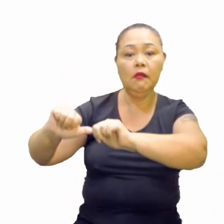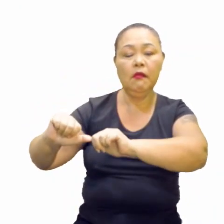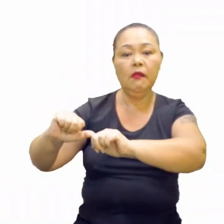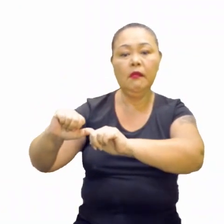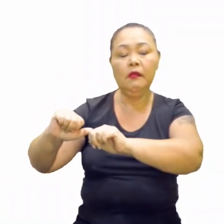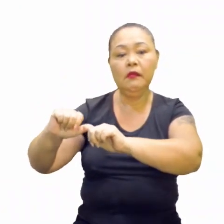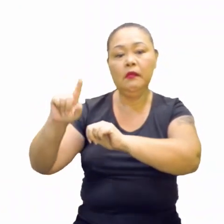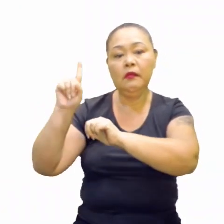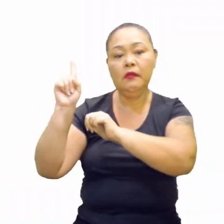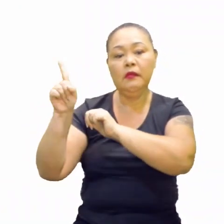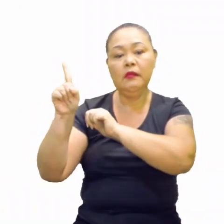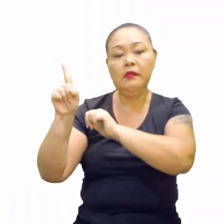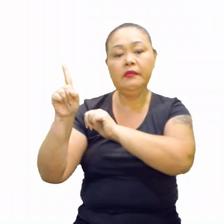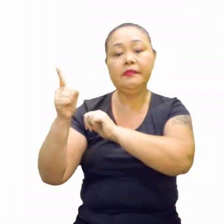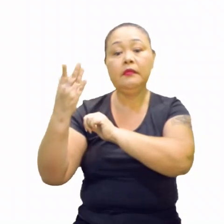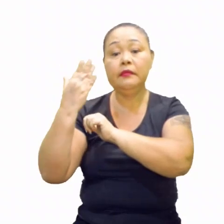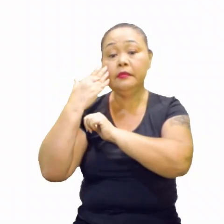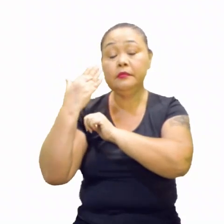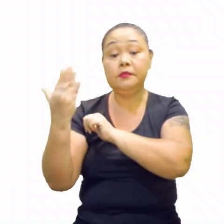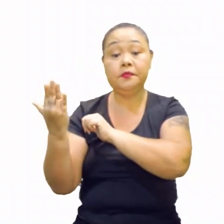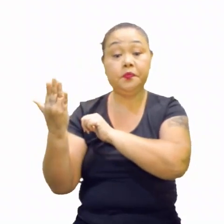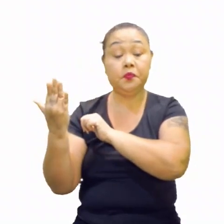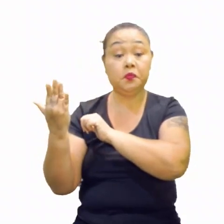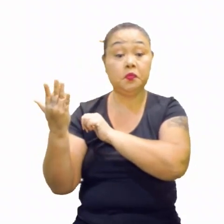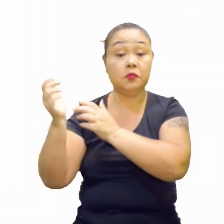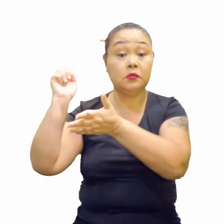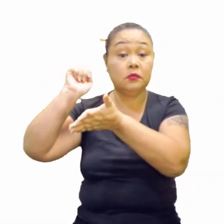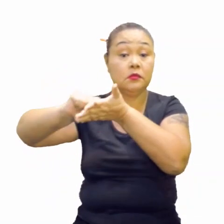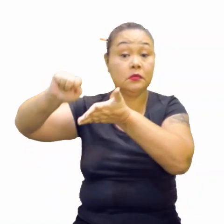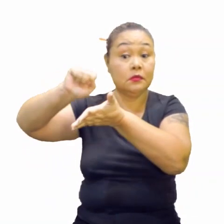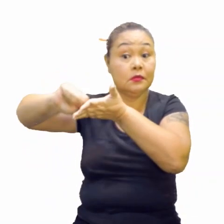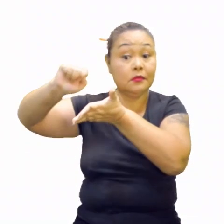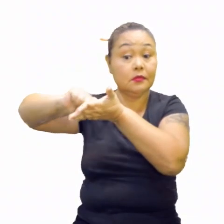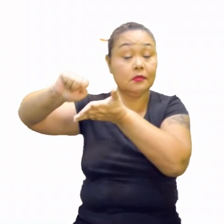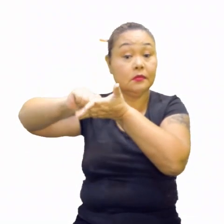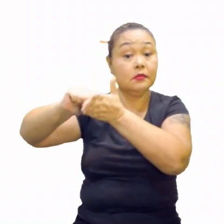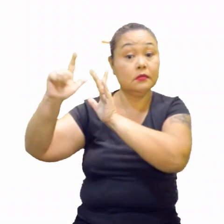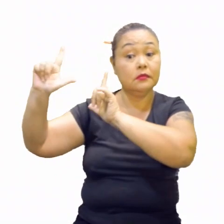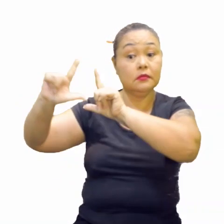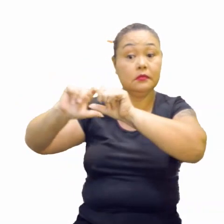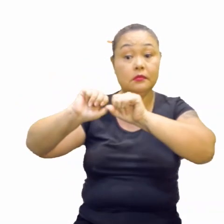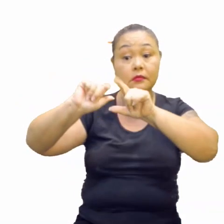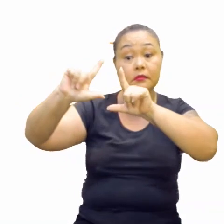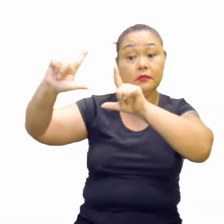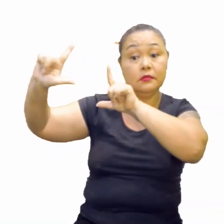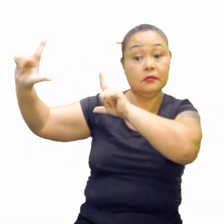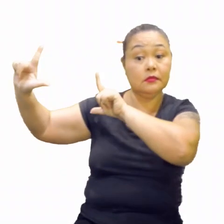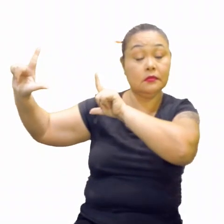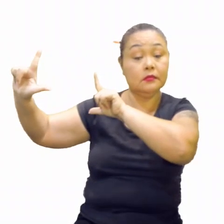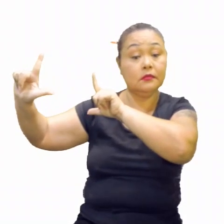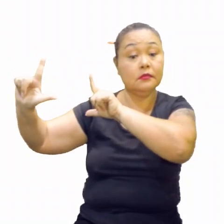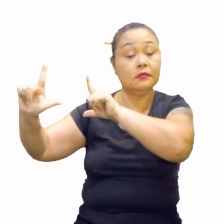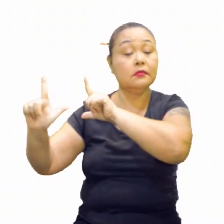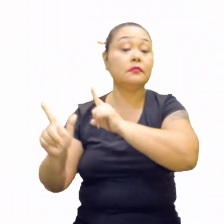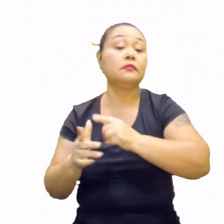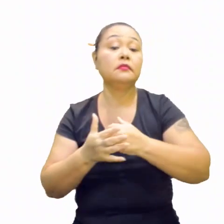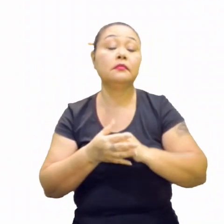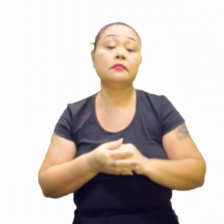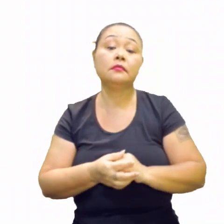Rapaz, olha o que eles escrevem aqui, nesse caso, deixa eu ver.